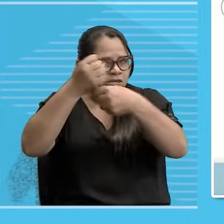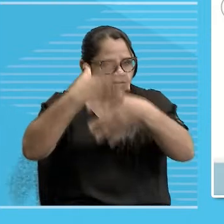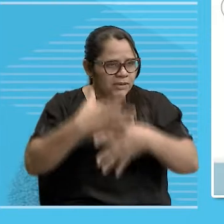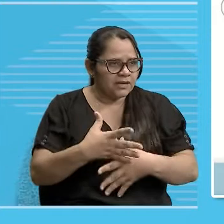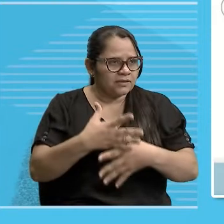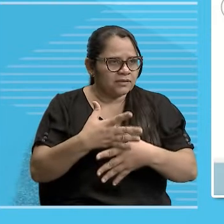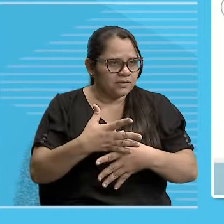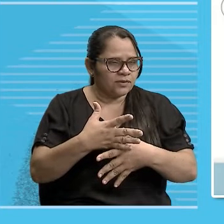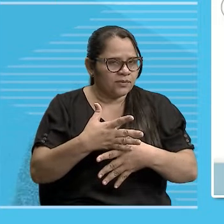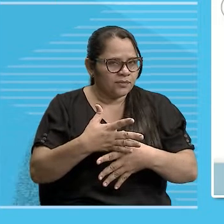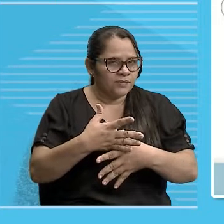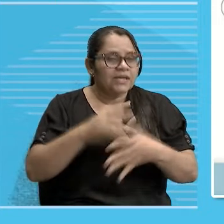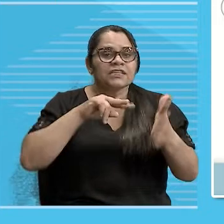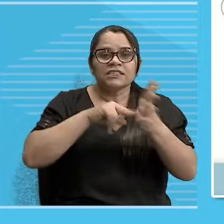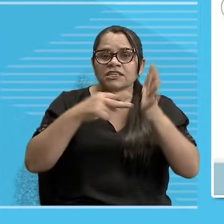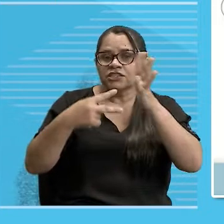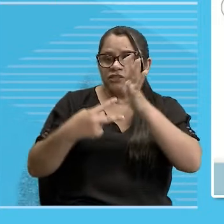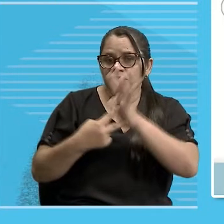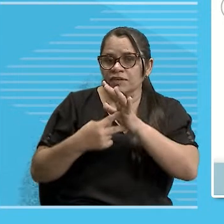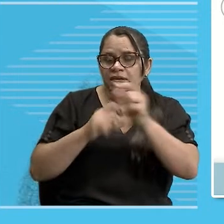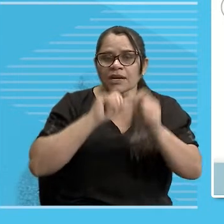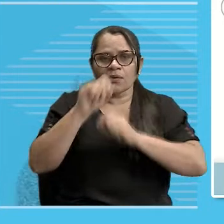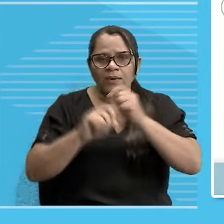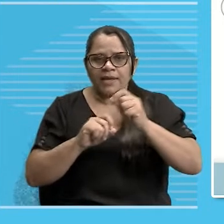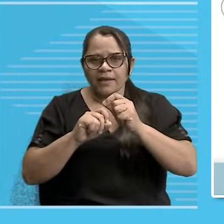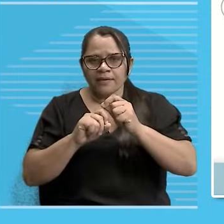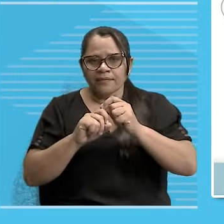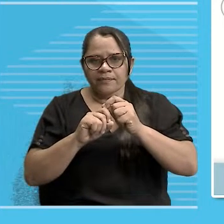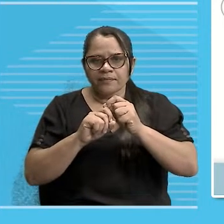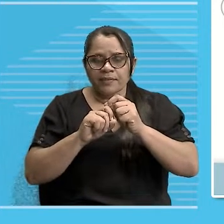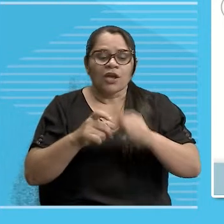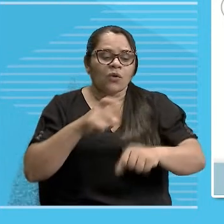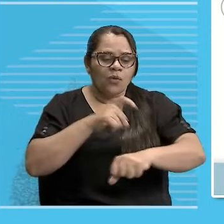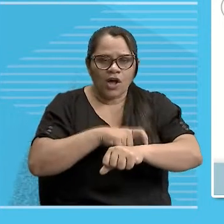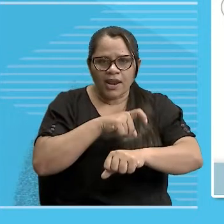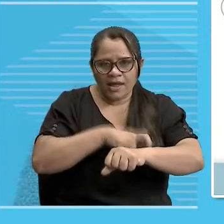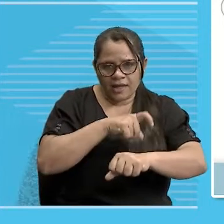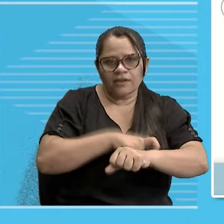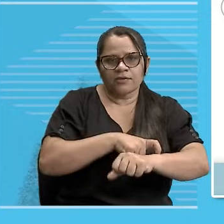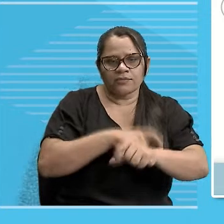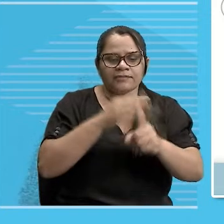Variação indica um intervalo de temperaturas.